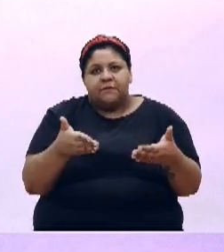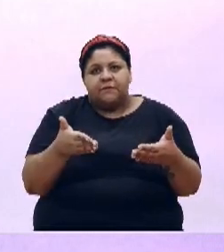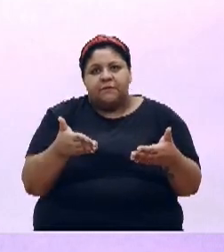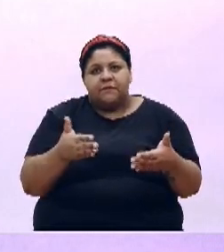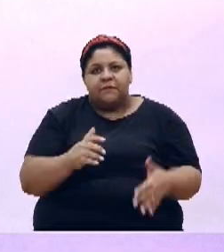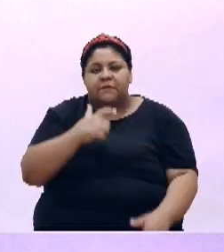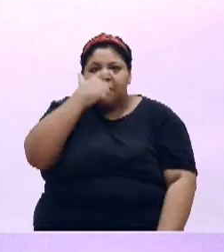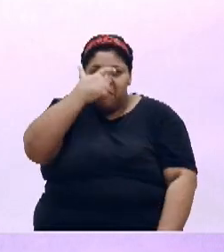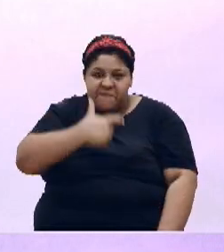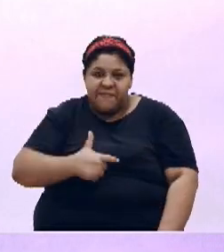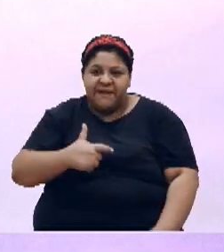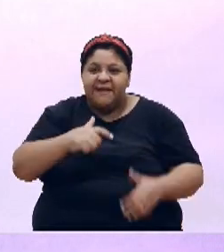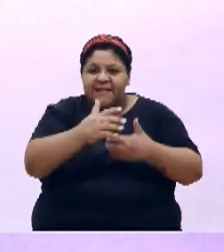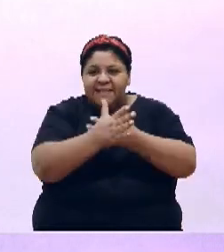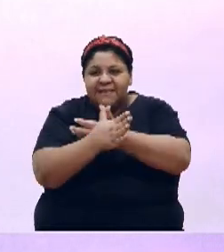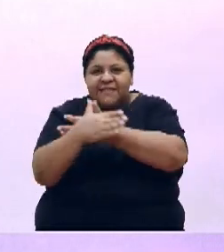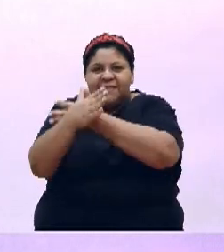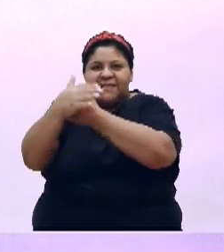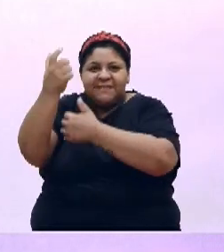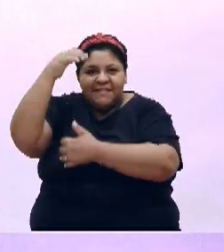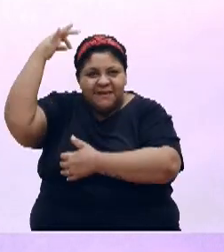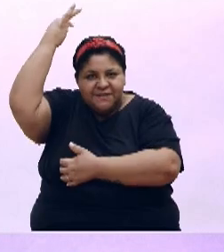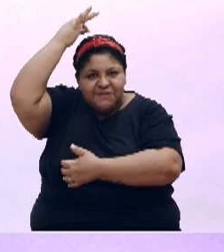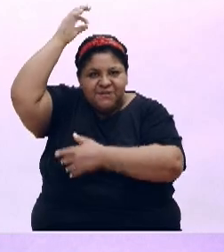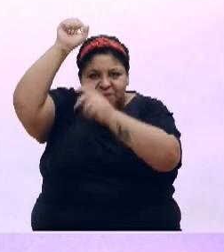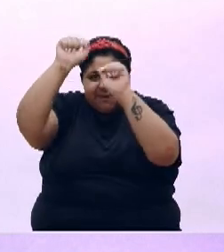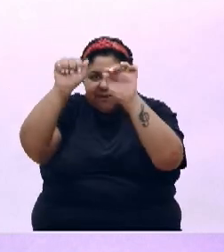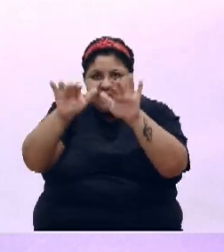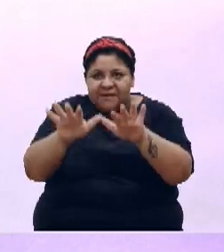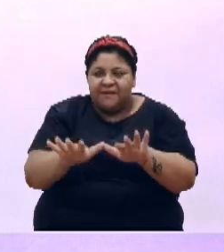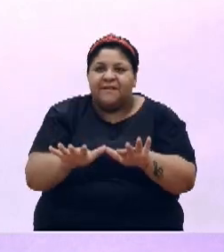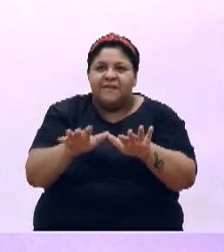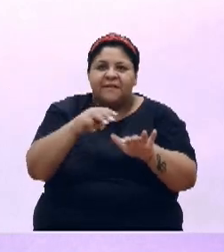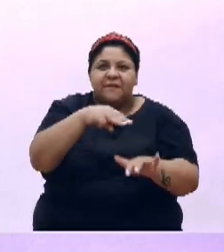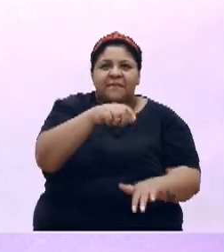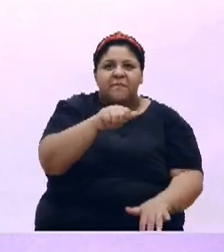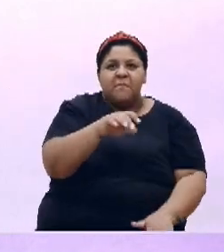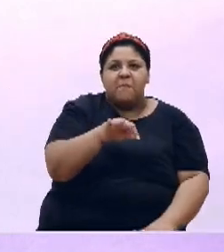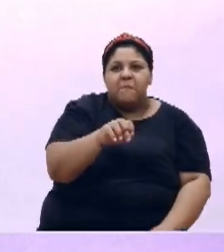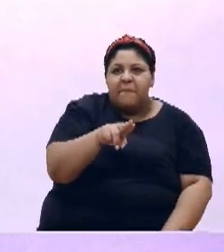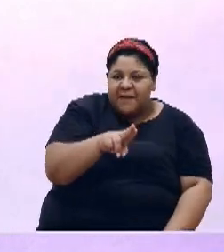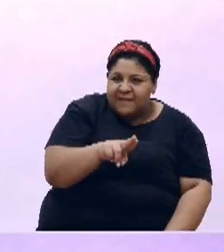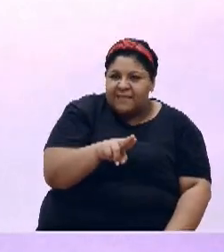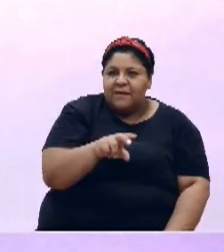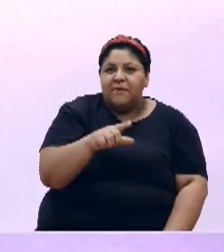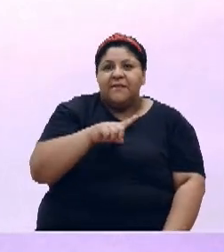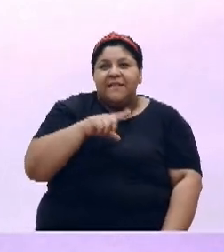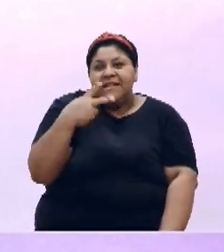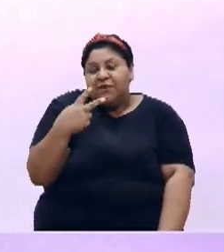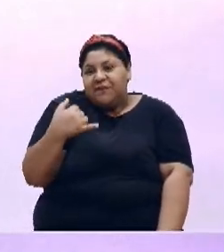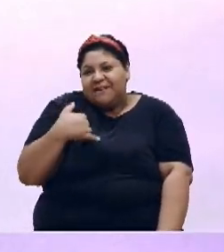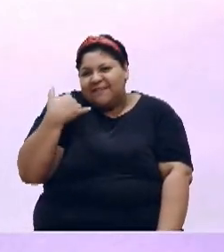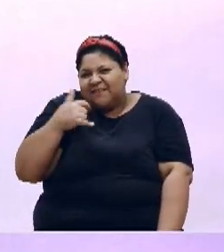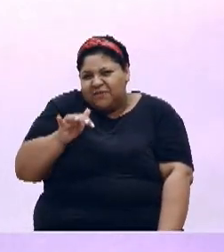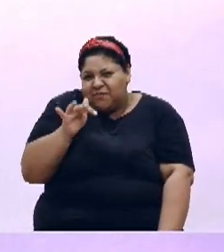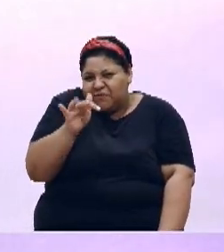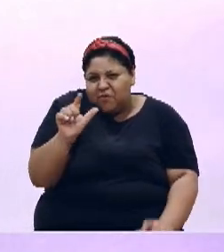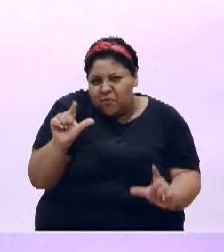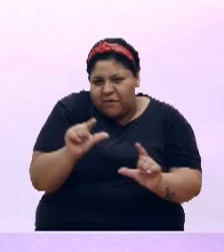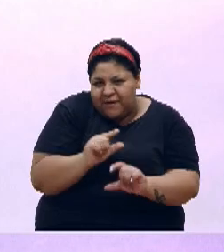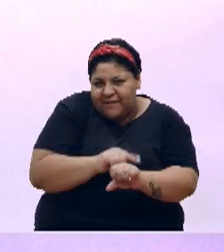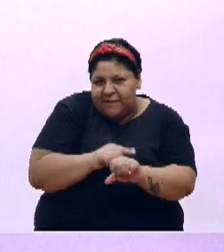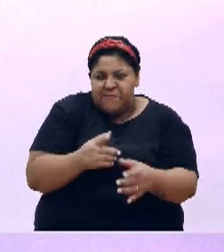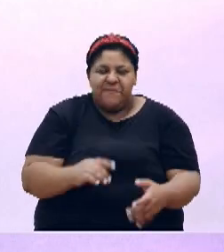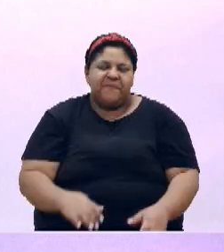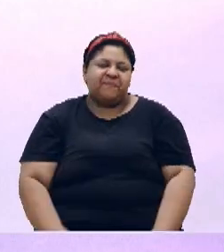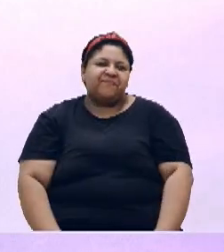mãe de anjo. E sou mãe de um milagre lindo chamado Mateu, que vai fazer 2 aninhos daqui a poucos dias.